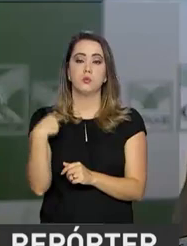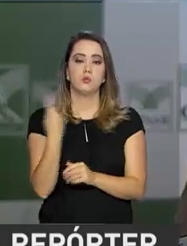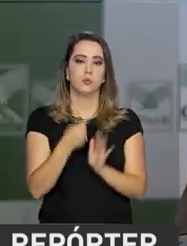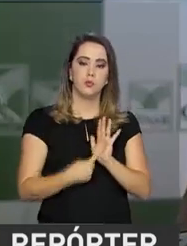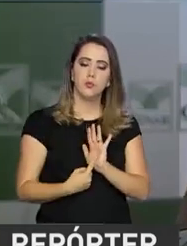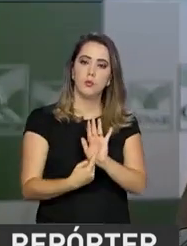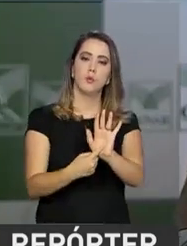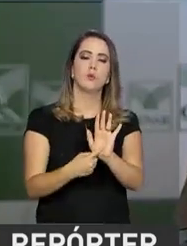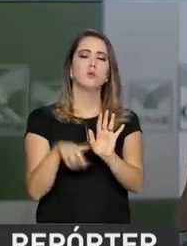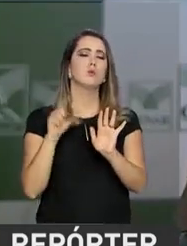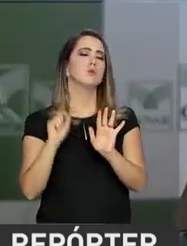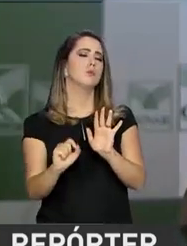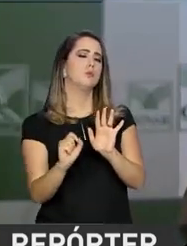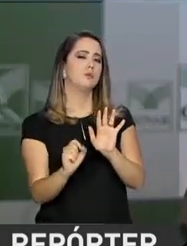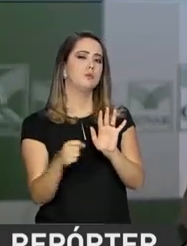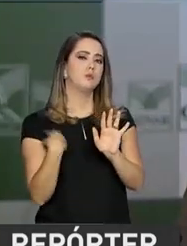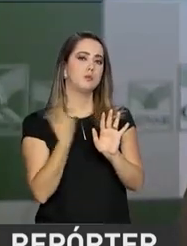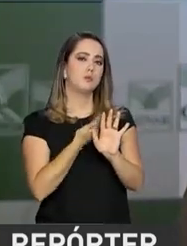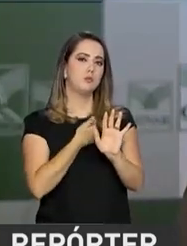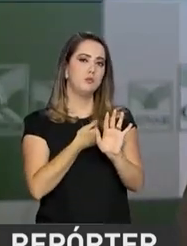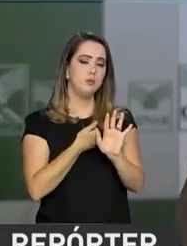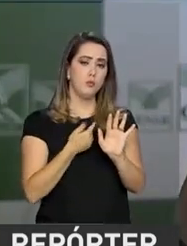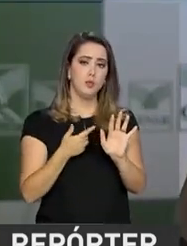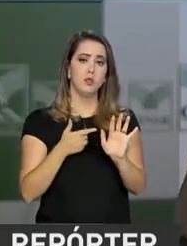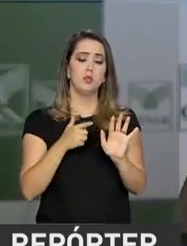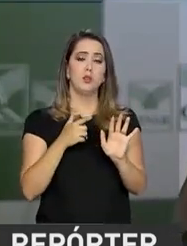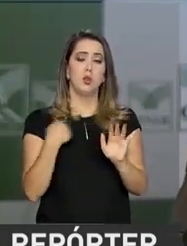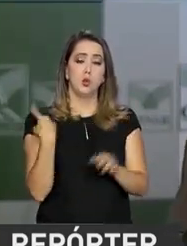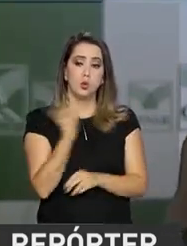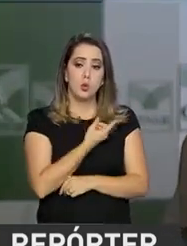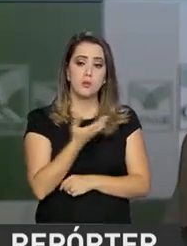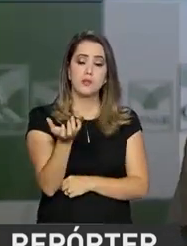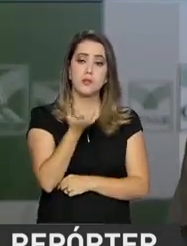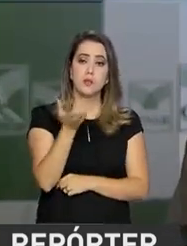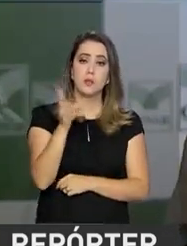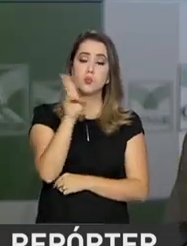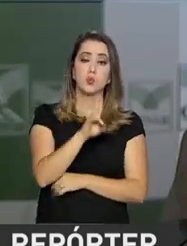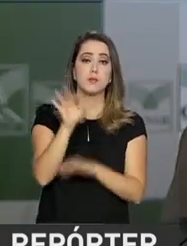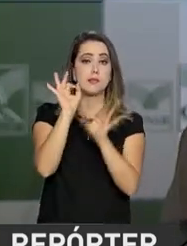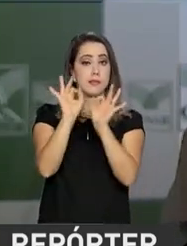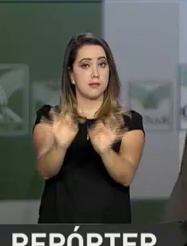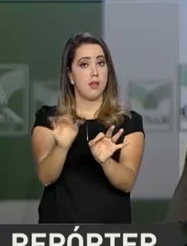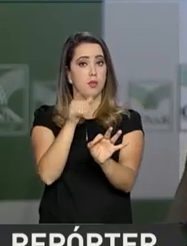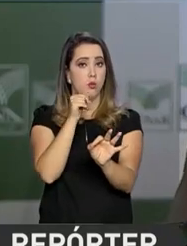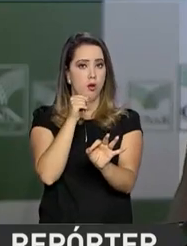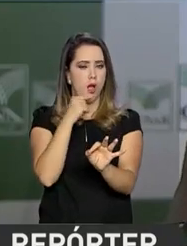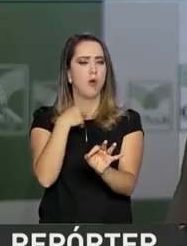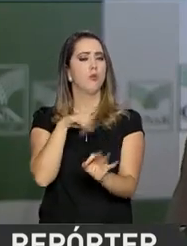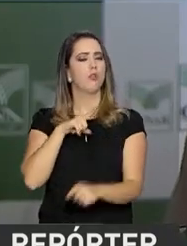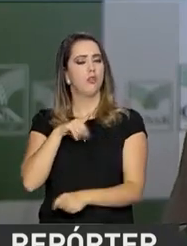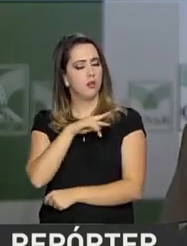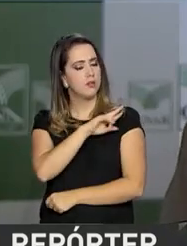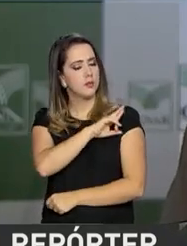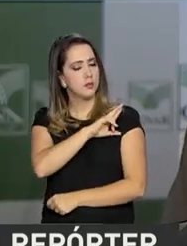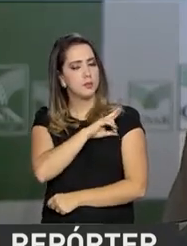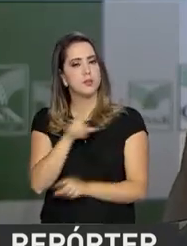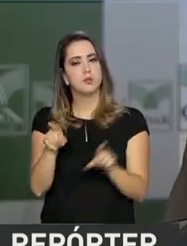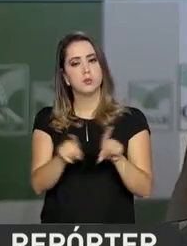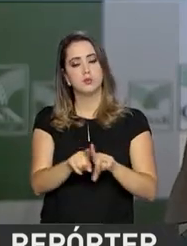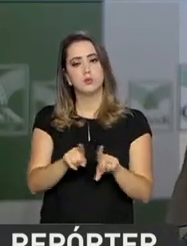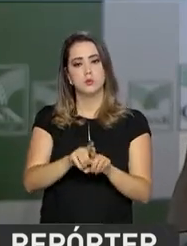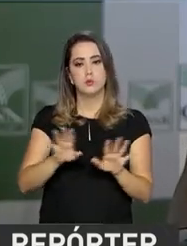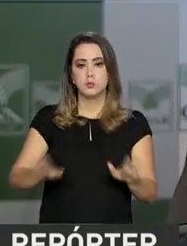o seguinte nós queremos fazer o uso racional da água com responsabilidade a